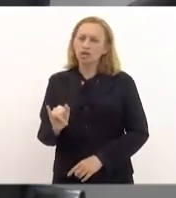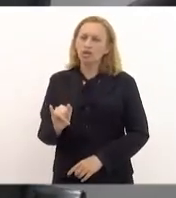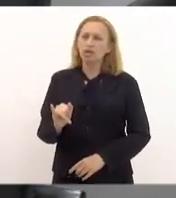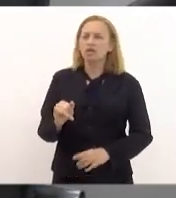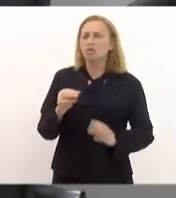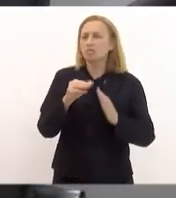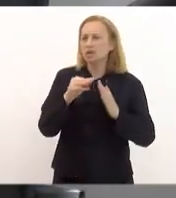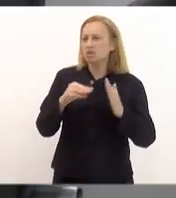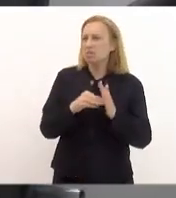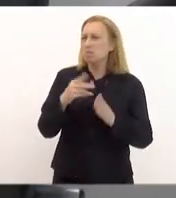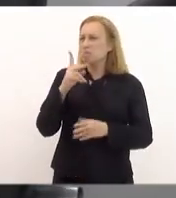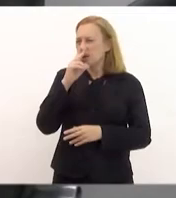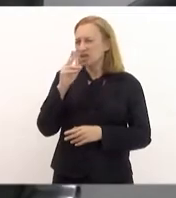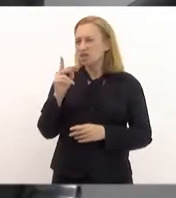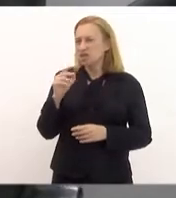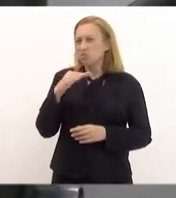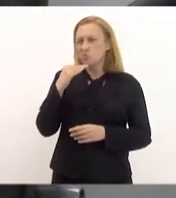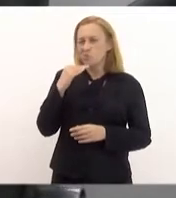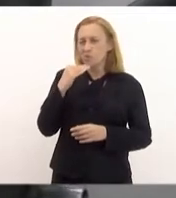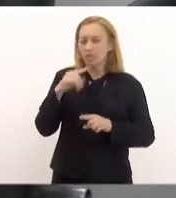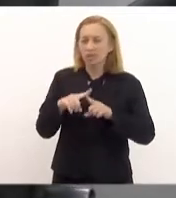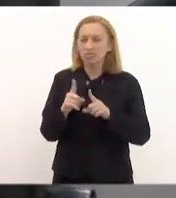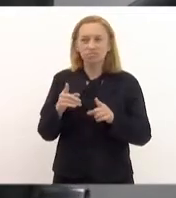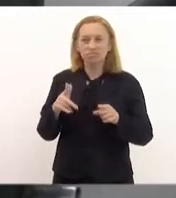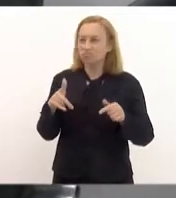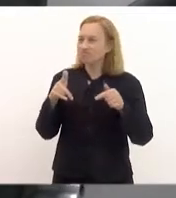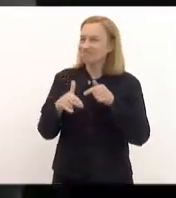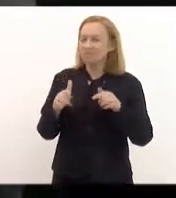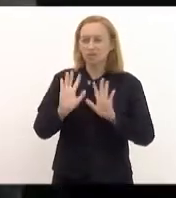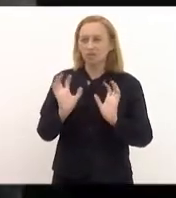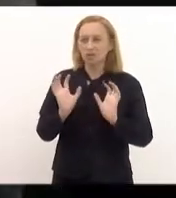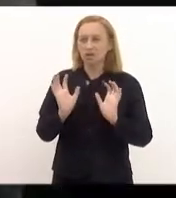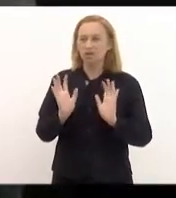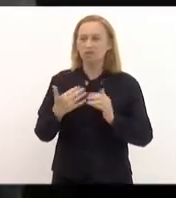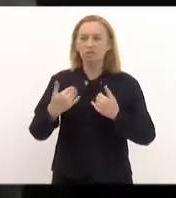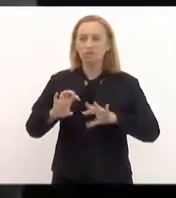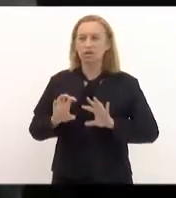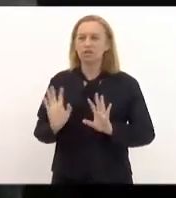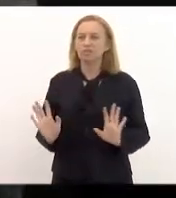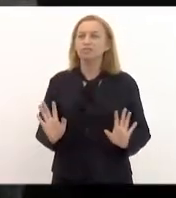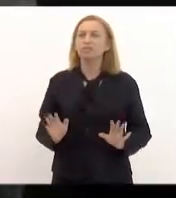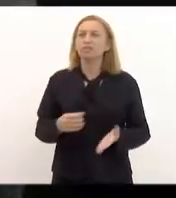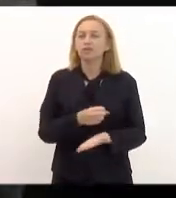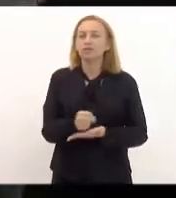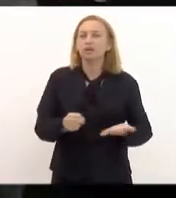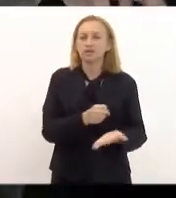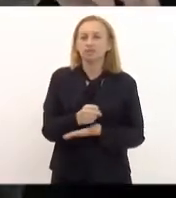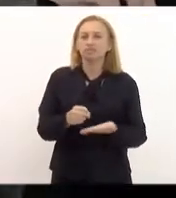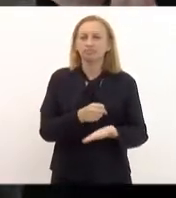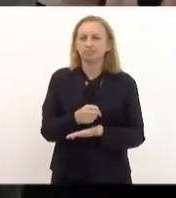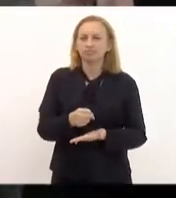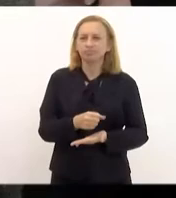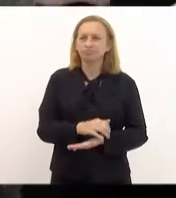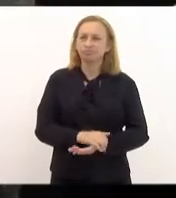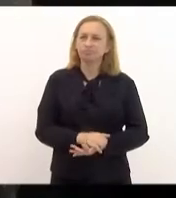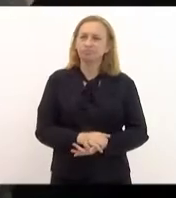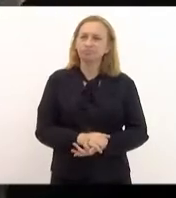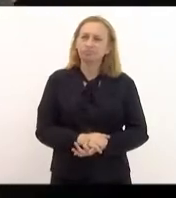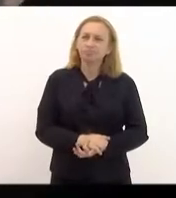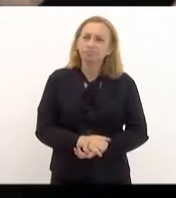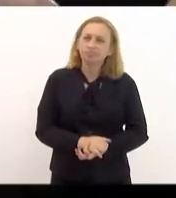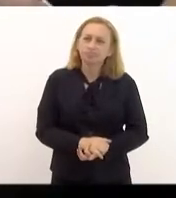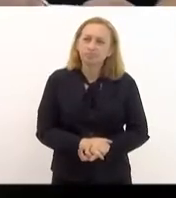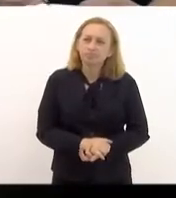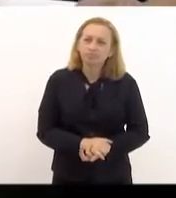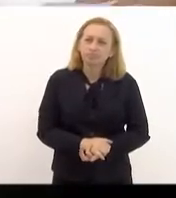pouco truncado, mas, enfim, não quero interromper mais. Porque basicamente está como colocado, o presidente